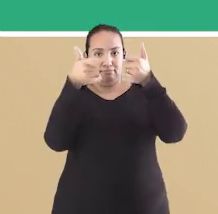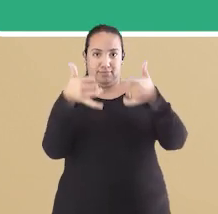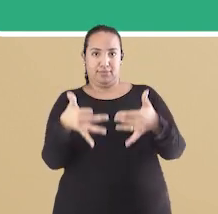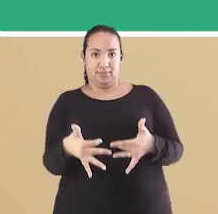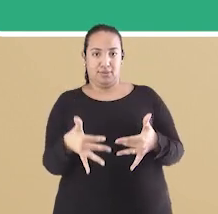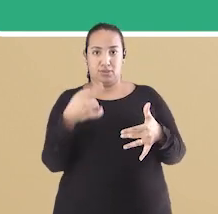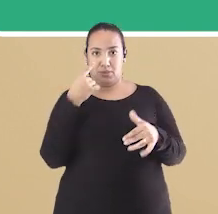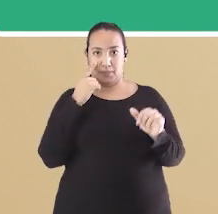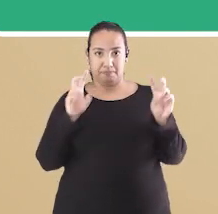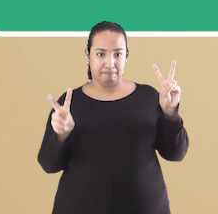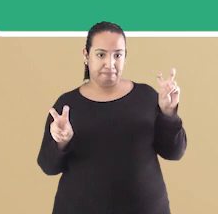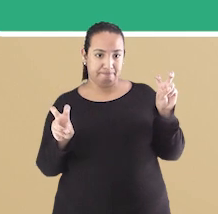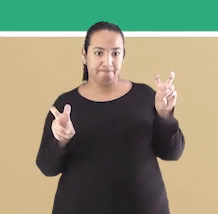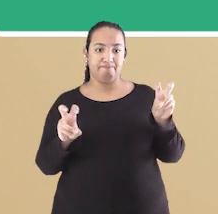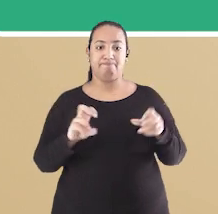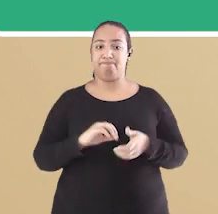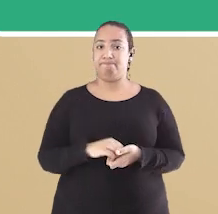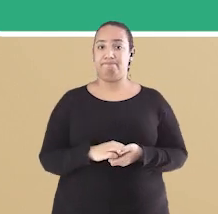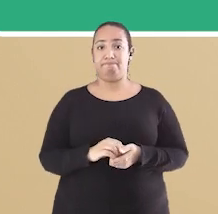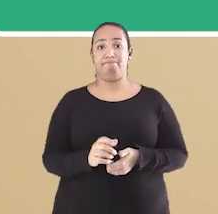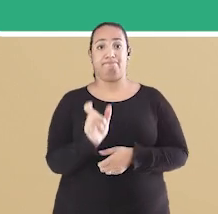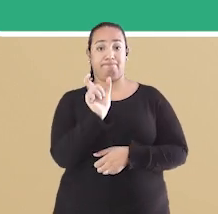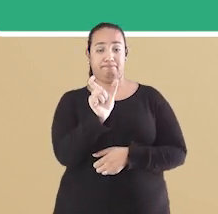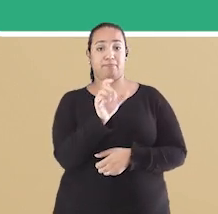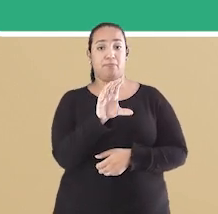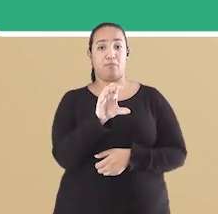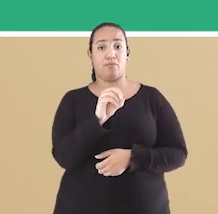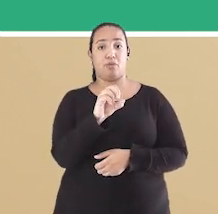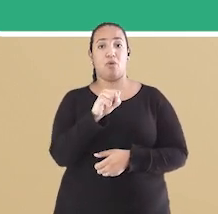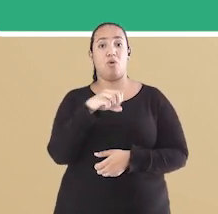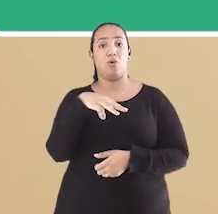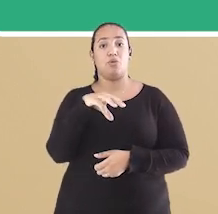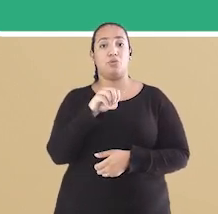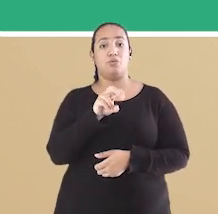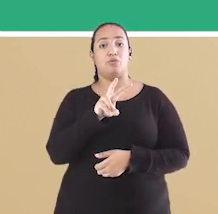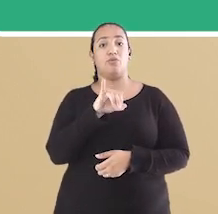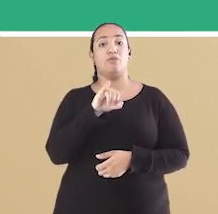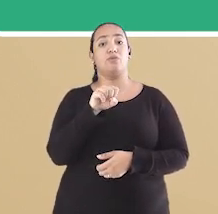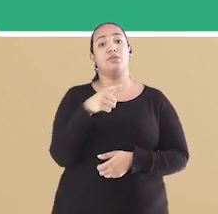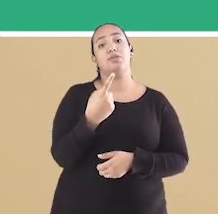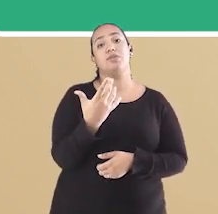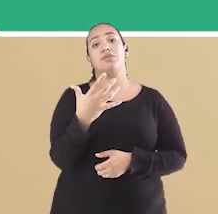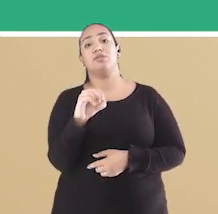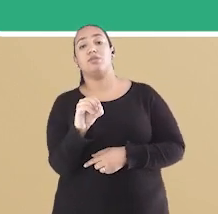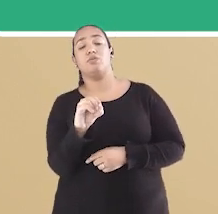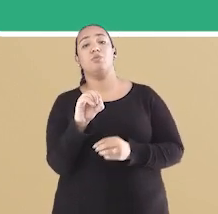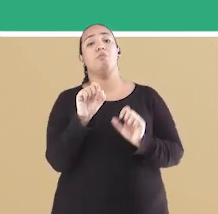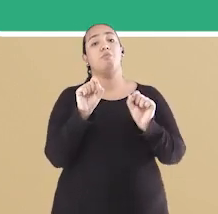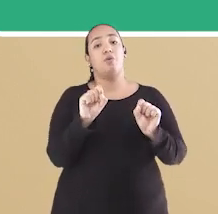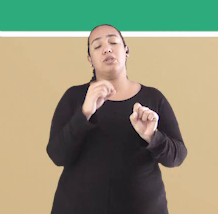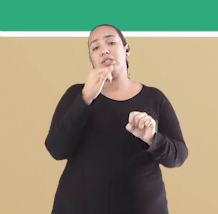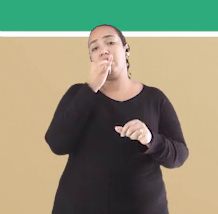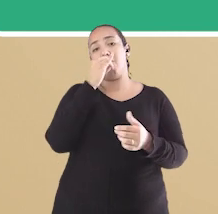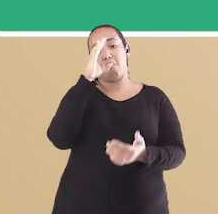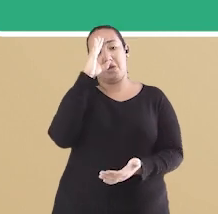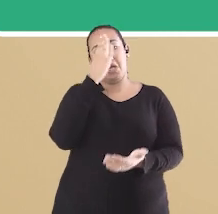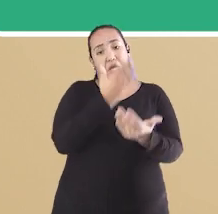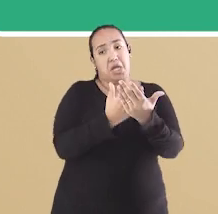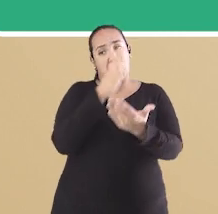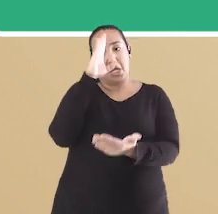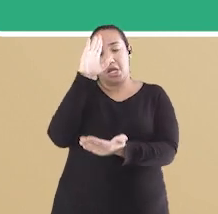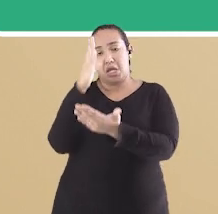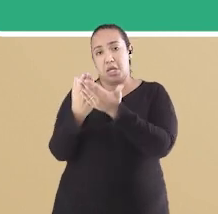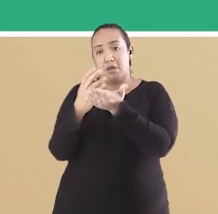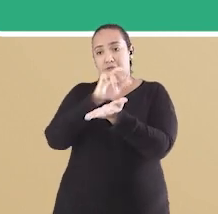possível para você, abre aspas. A palavra cosmovisão indica um conjunto de crenças que uma pessoa tem. Esse conjunto vai